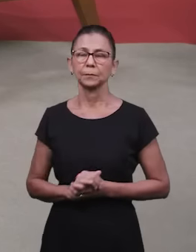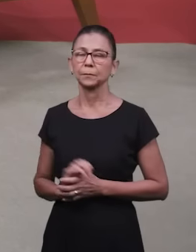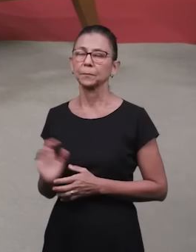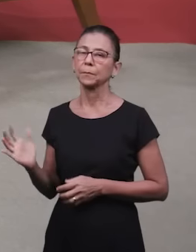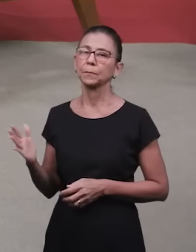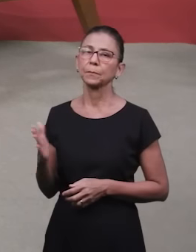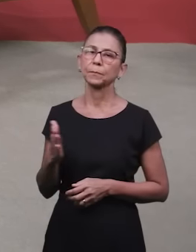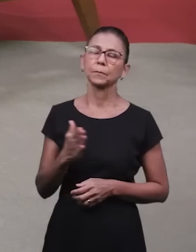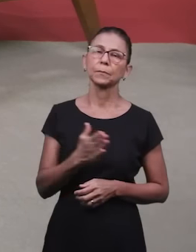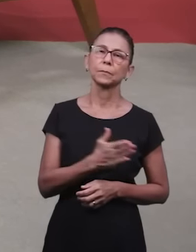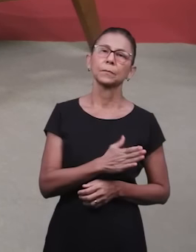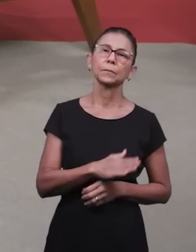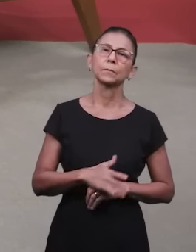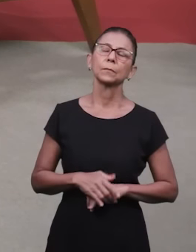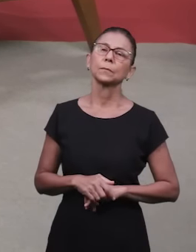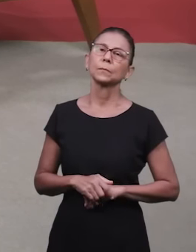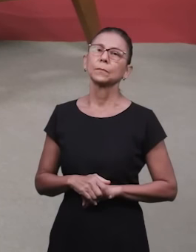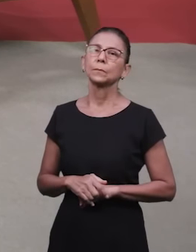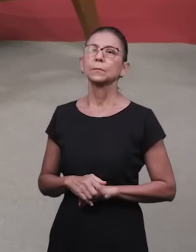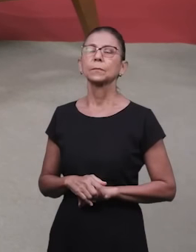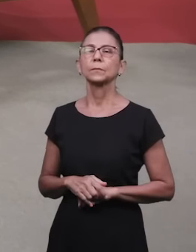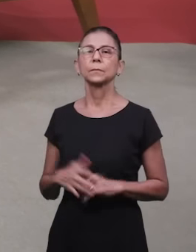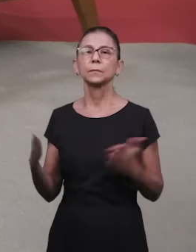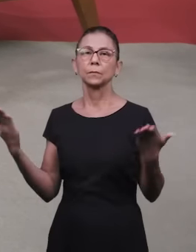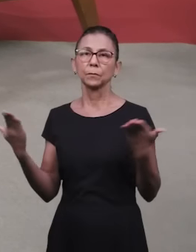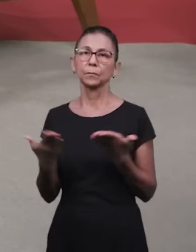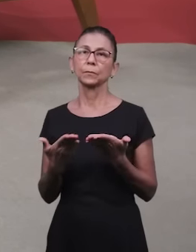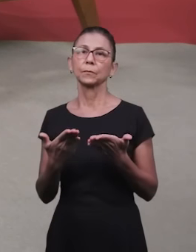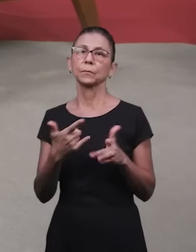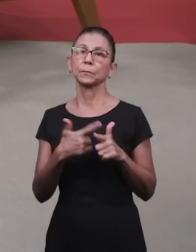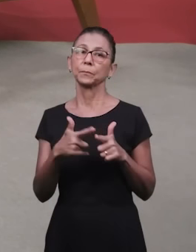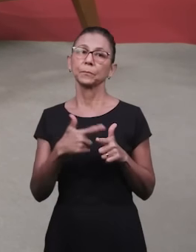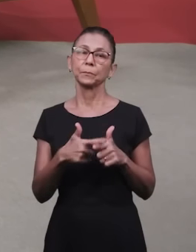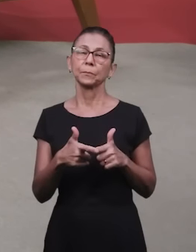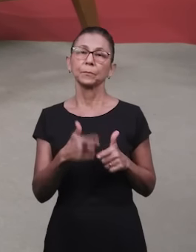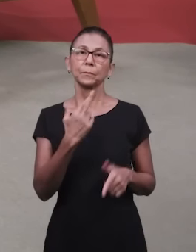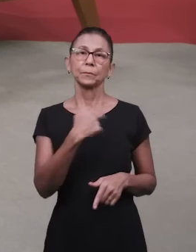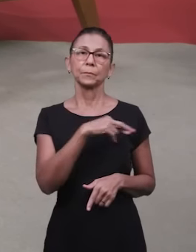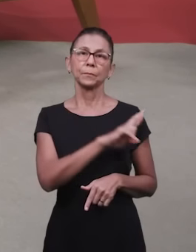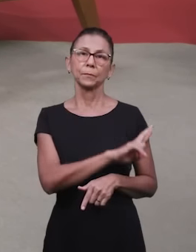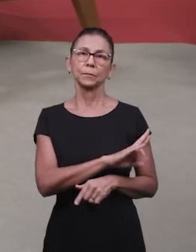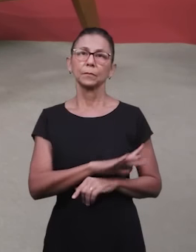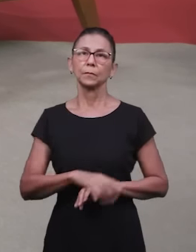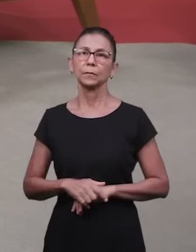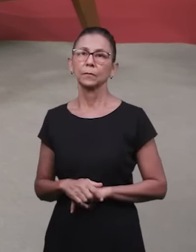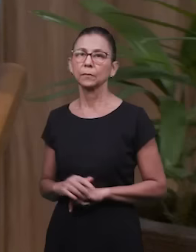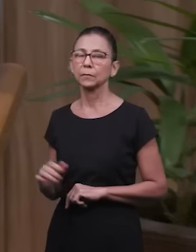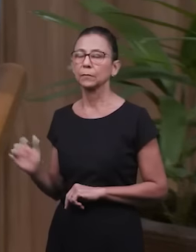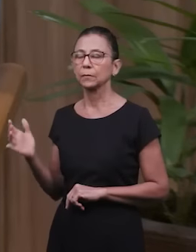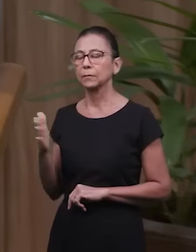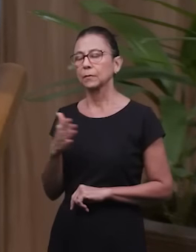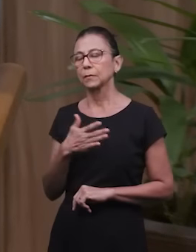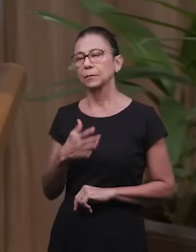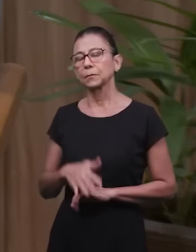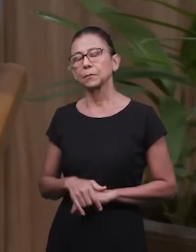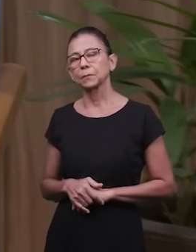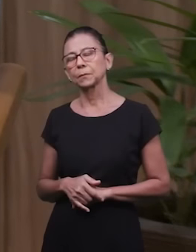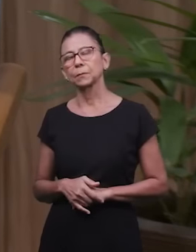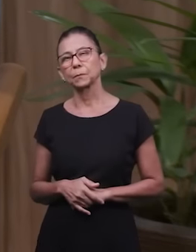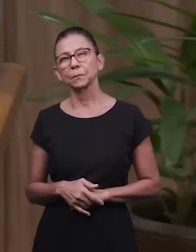Já achará a fé na terra? Então, esse é o grande problema que está aí. Interessante. Há um aspecto, e aqui eu quero